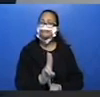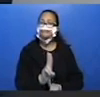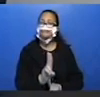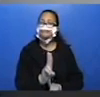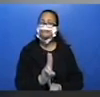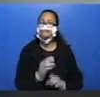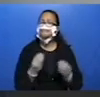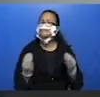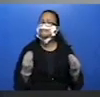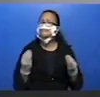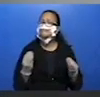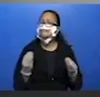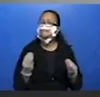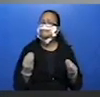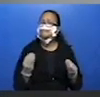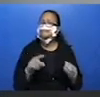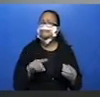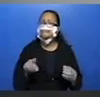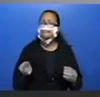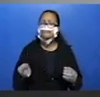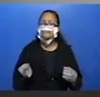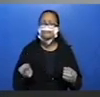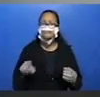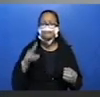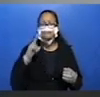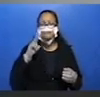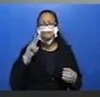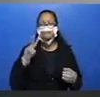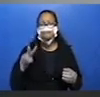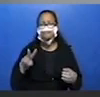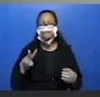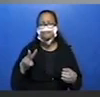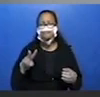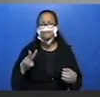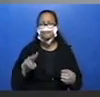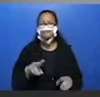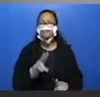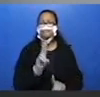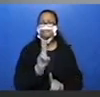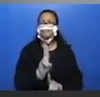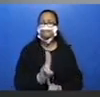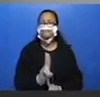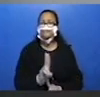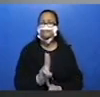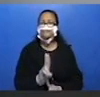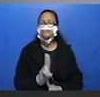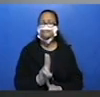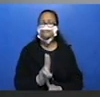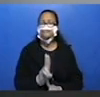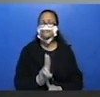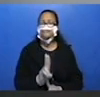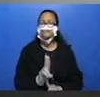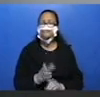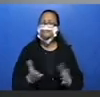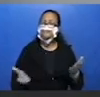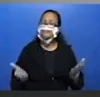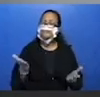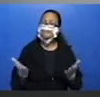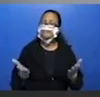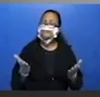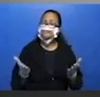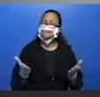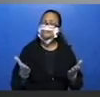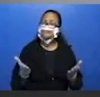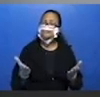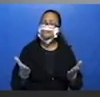Como que está? Vocês vão observar o quadro da unidade, a ordem da unidade, e vai falar para mim qual algarismo está na